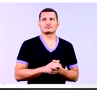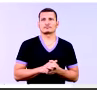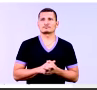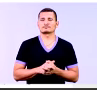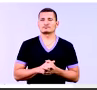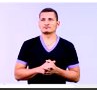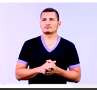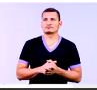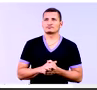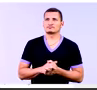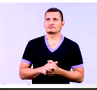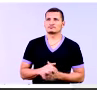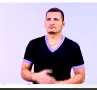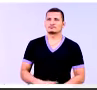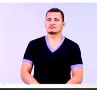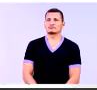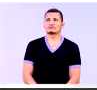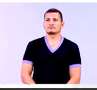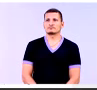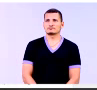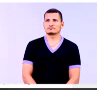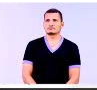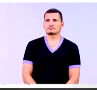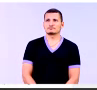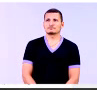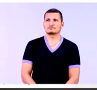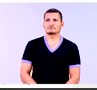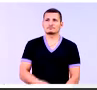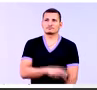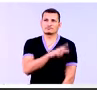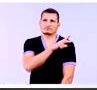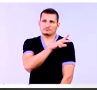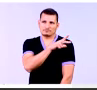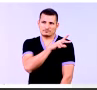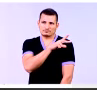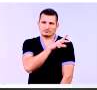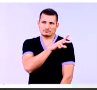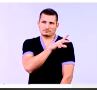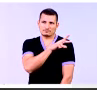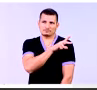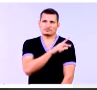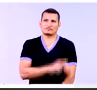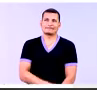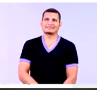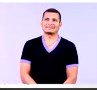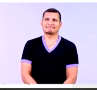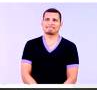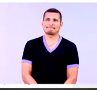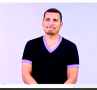Maria do Carmo. Maria do Carmo é de Vilhena, e do Polo de Vilhena.